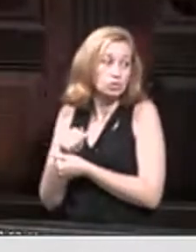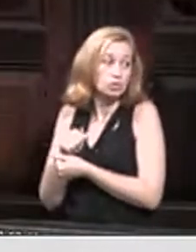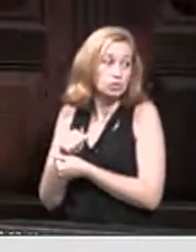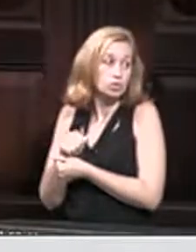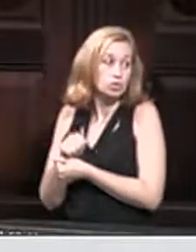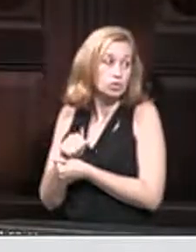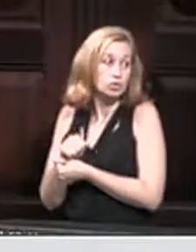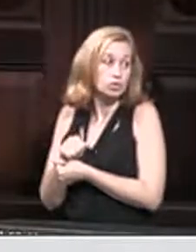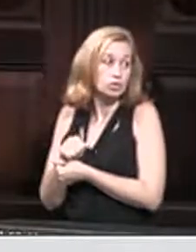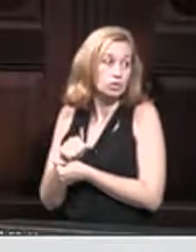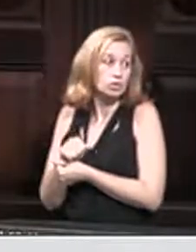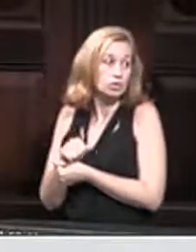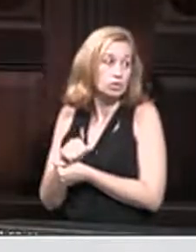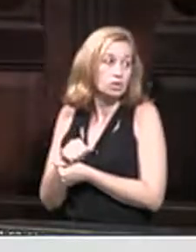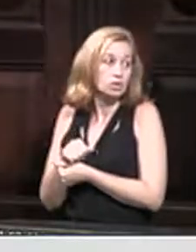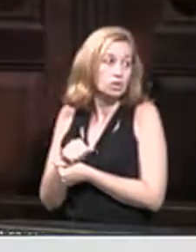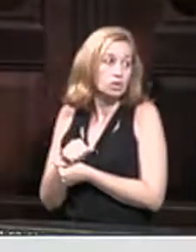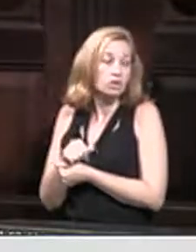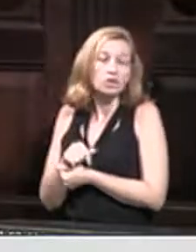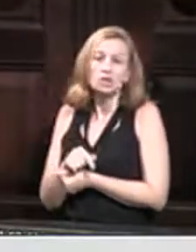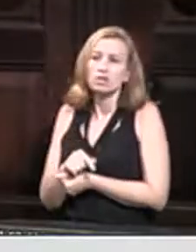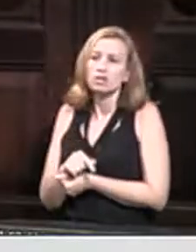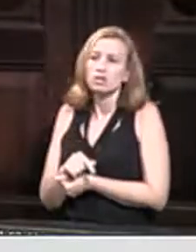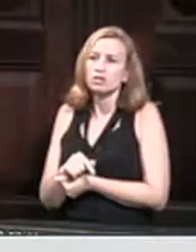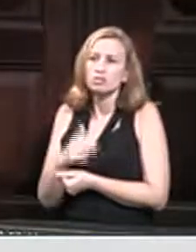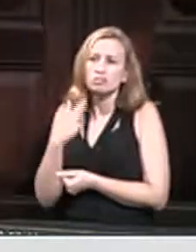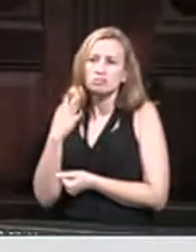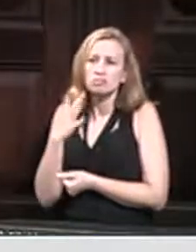tecendo comentários sobre a realidade brasileira,